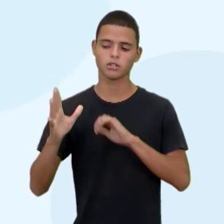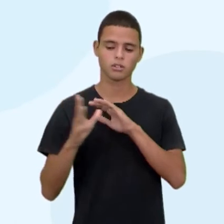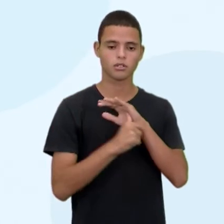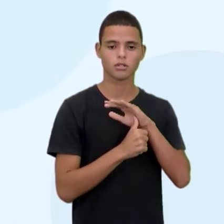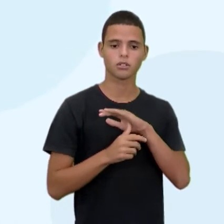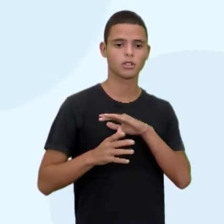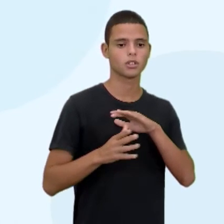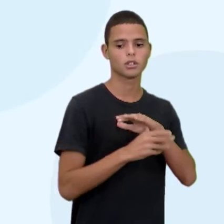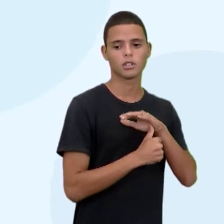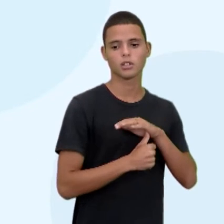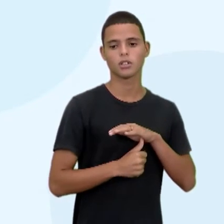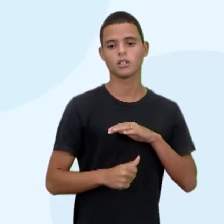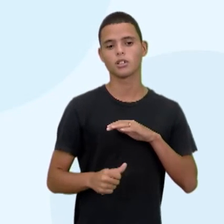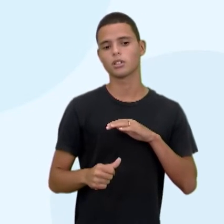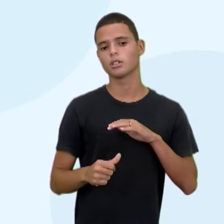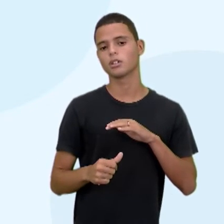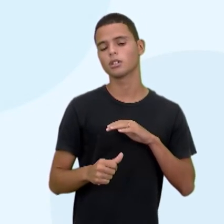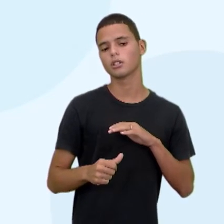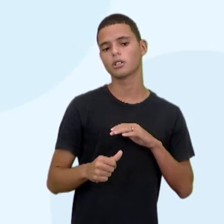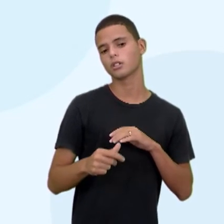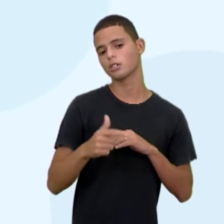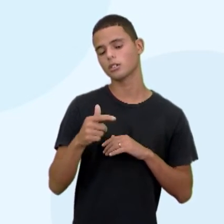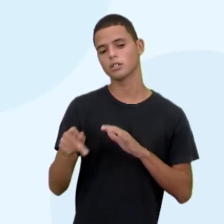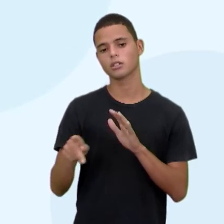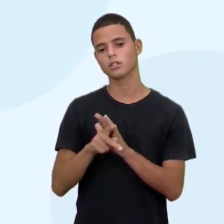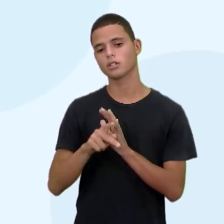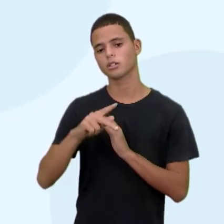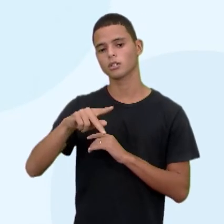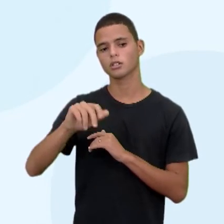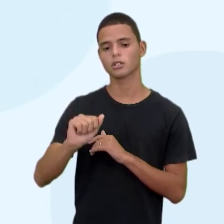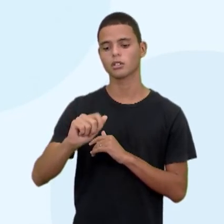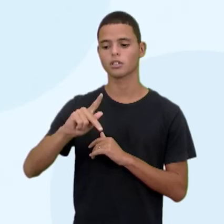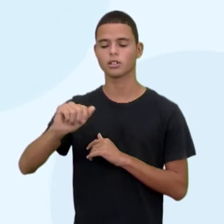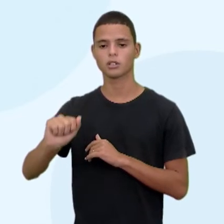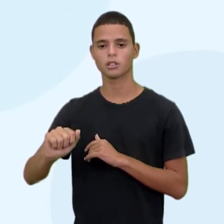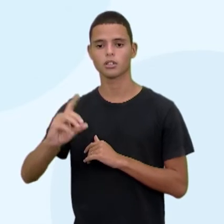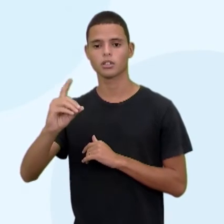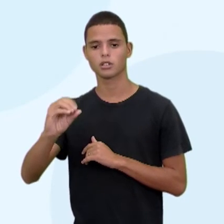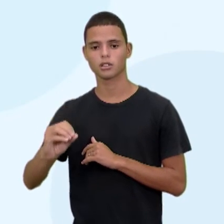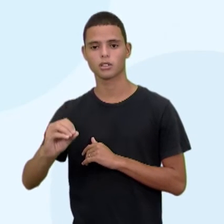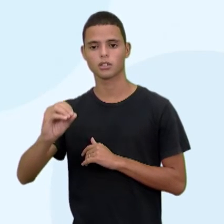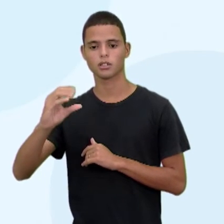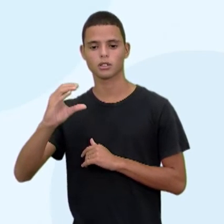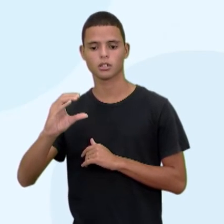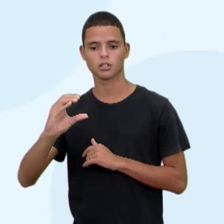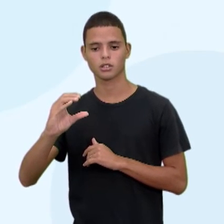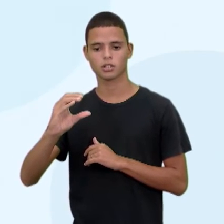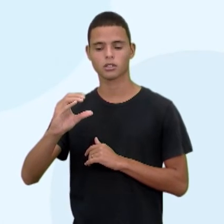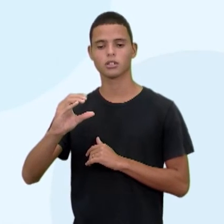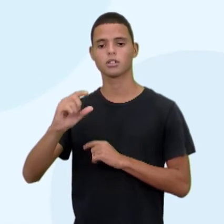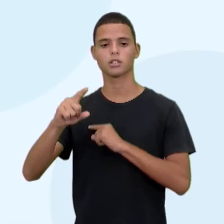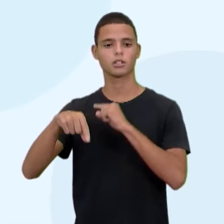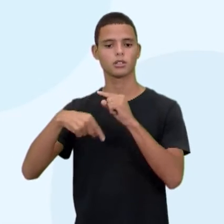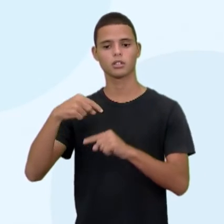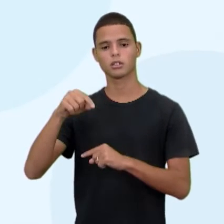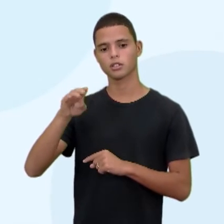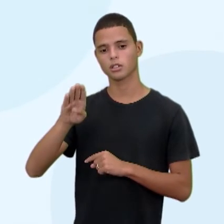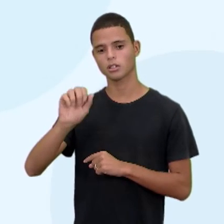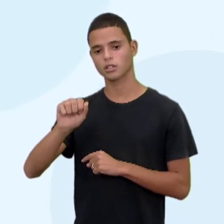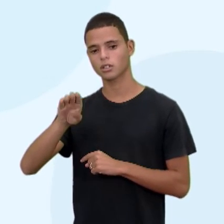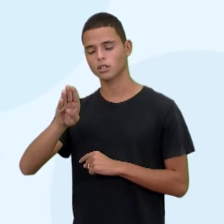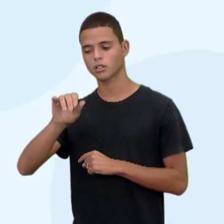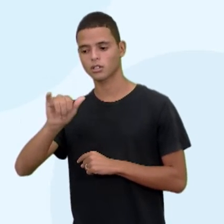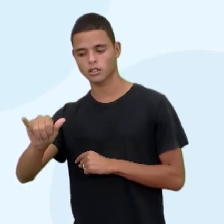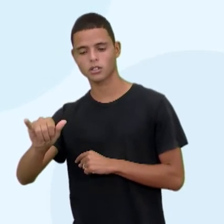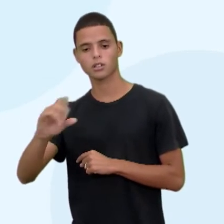a ditadura do Papa Doc, e depois veio o filho, o Baby Doc. Belo nome. É. Mas